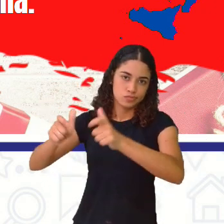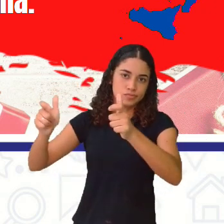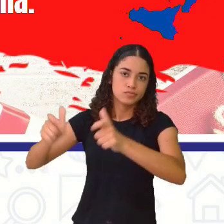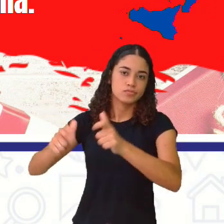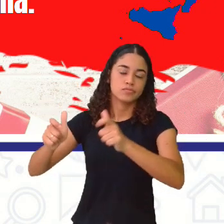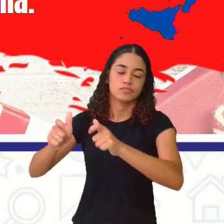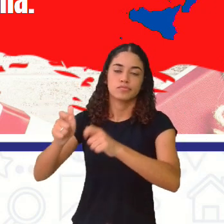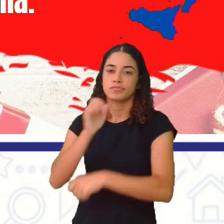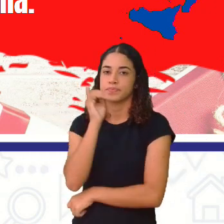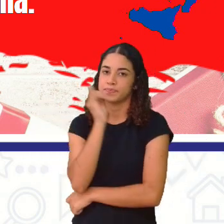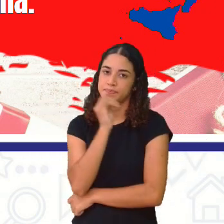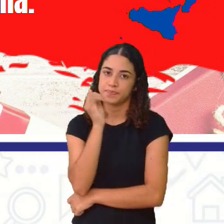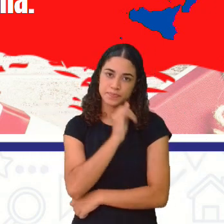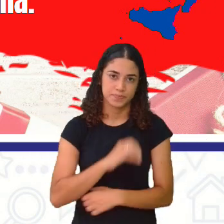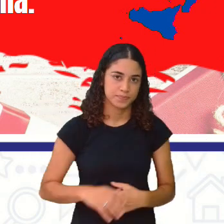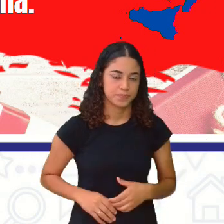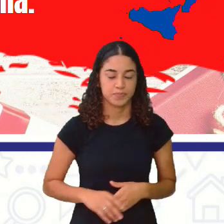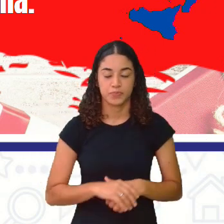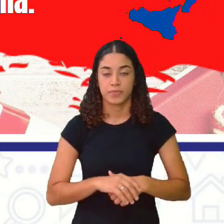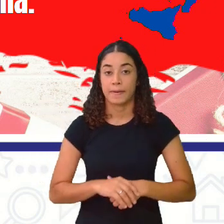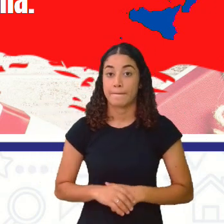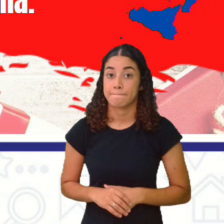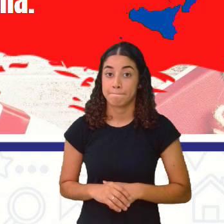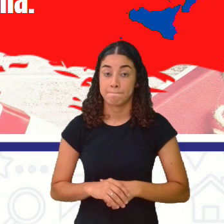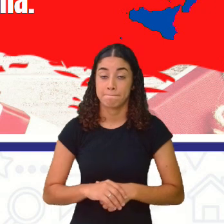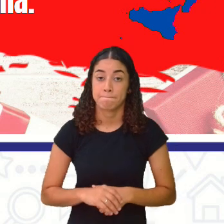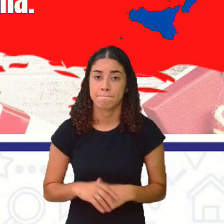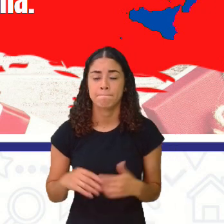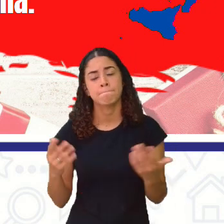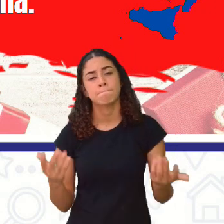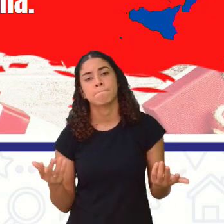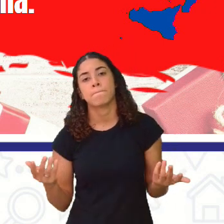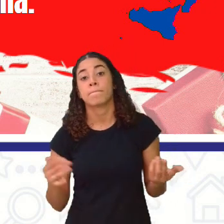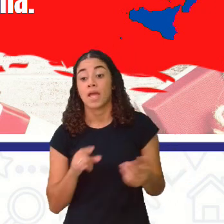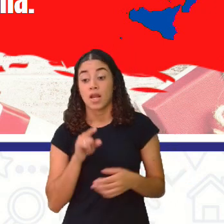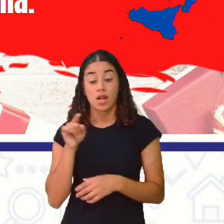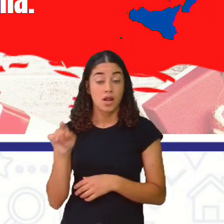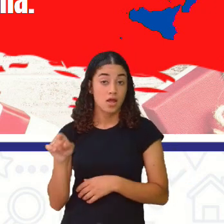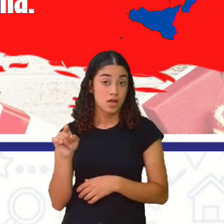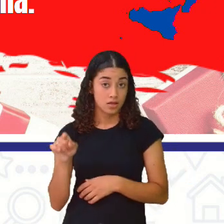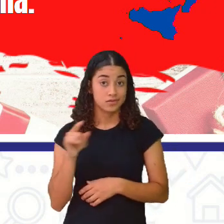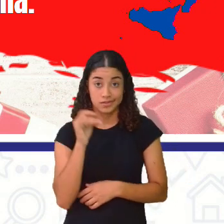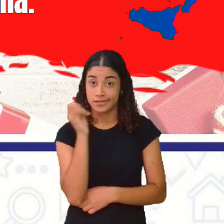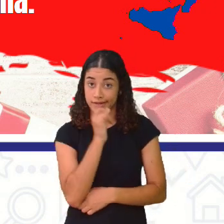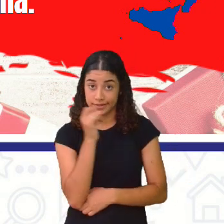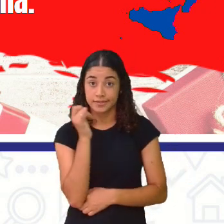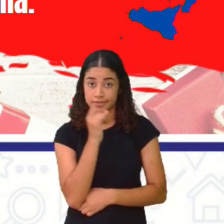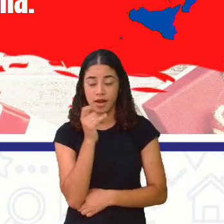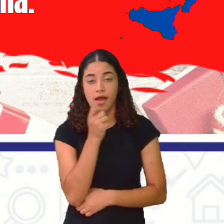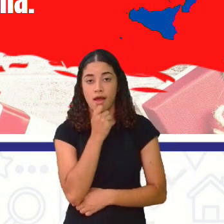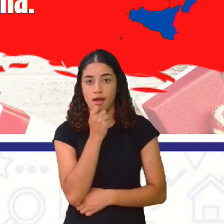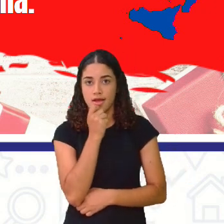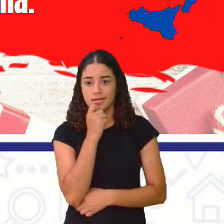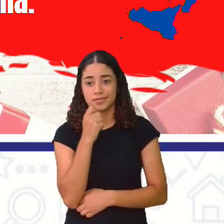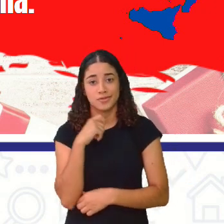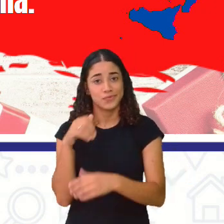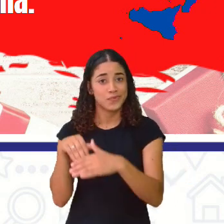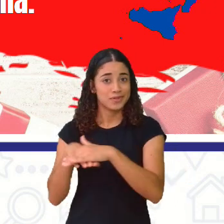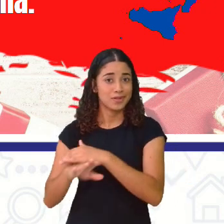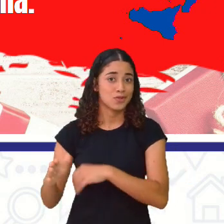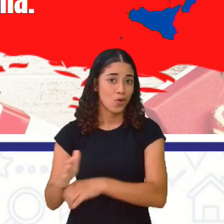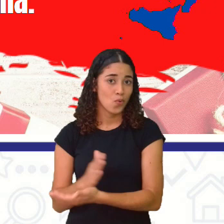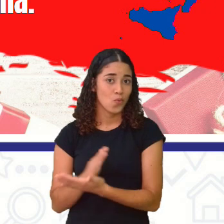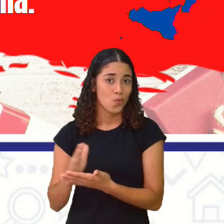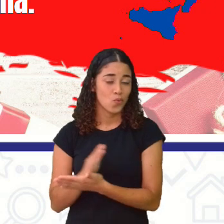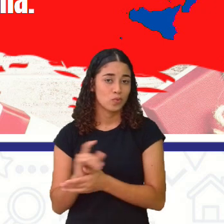né, para a região de Bari, na Itália. E lá na Itália ainda estão guardadas algumas de